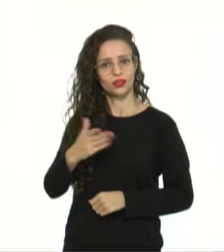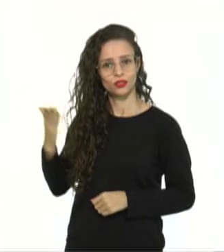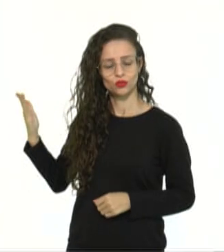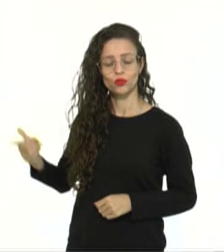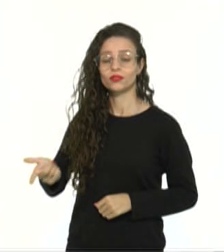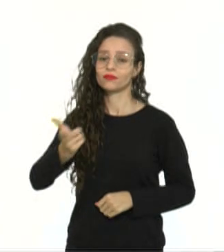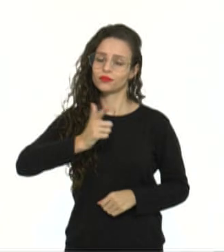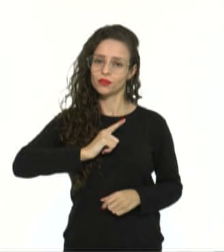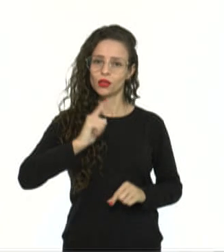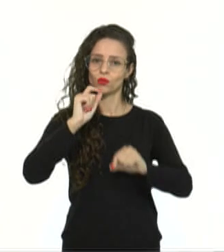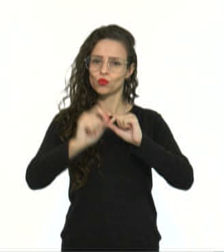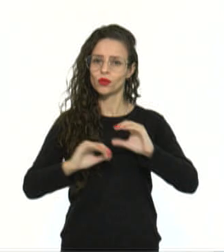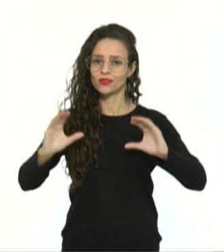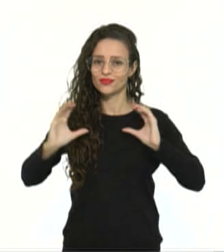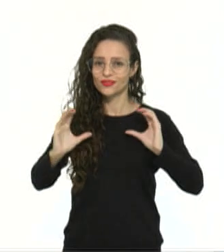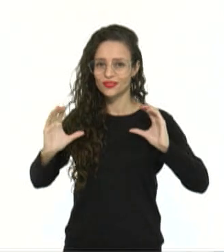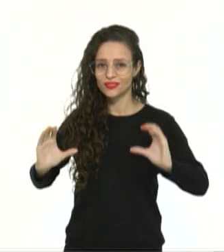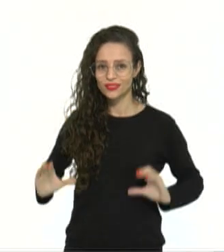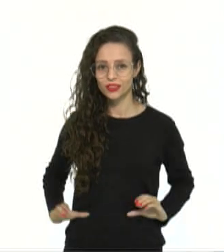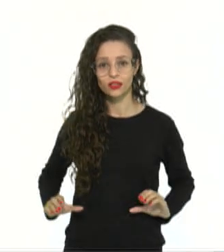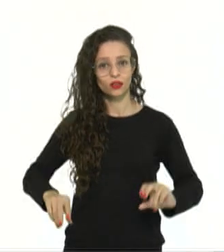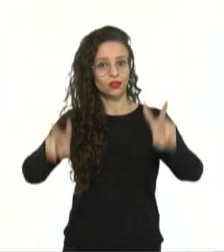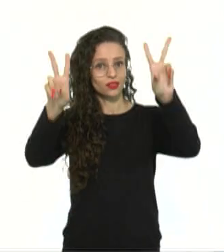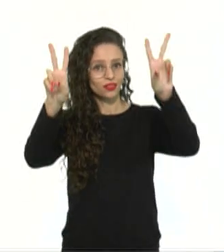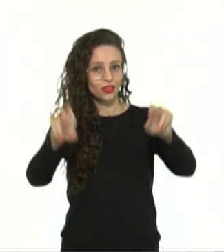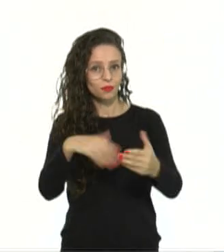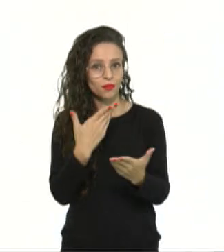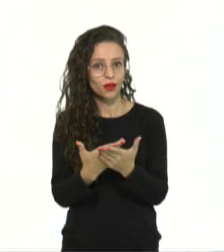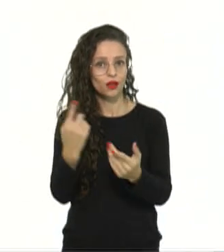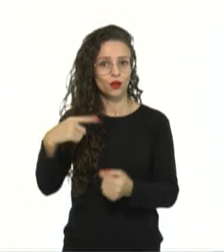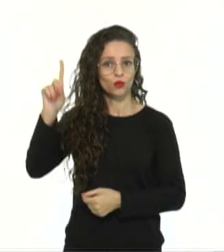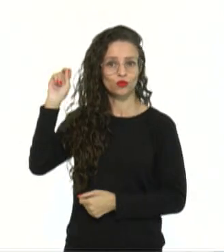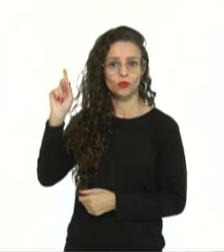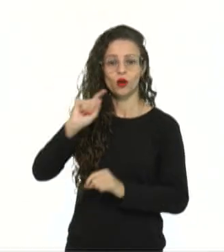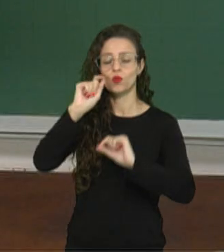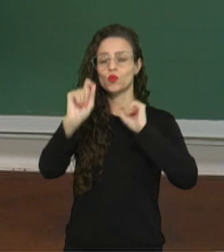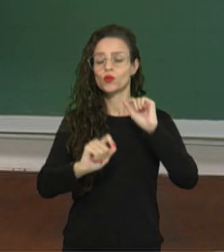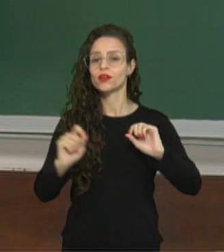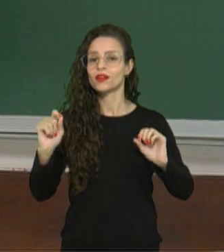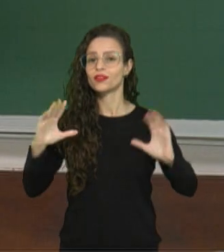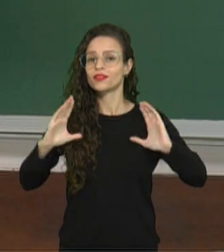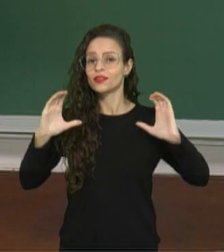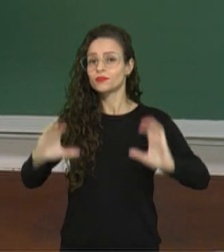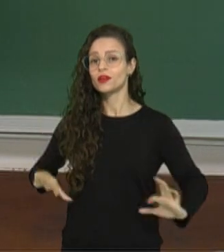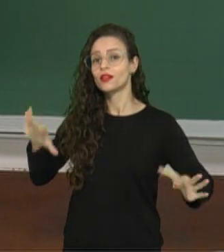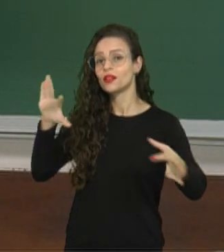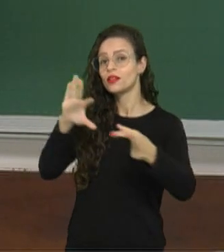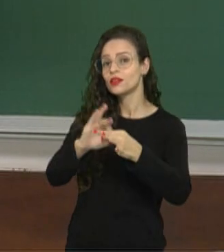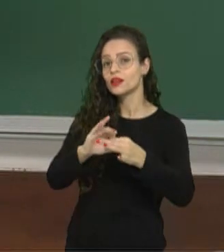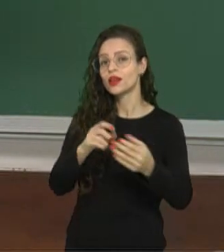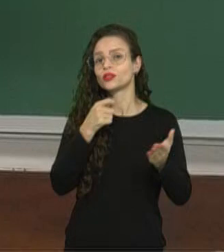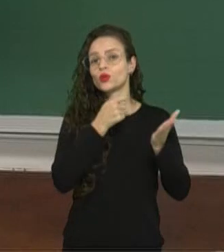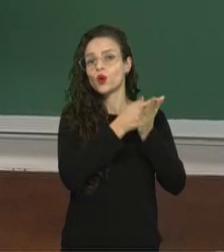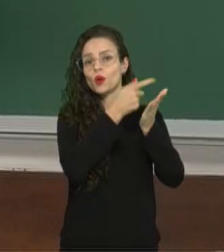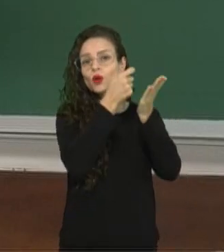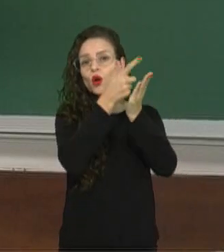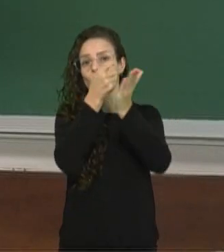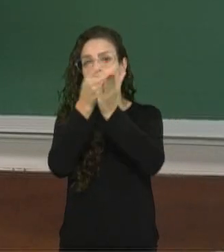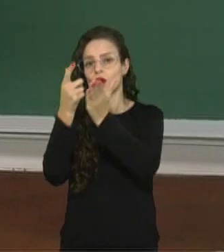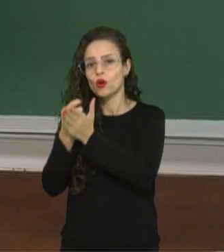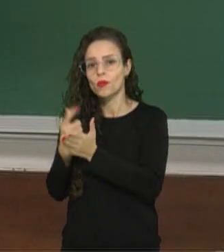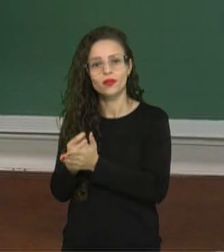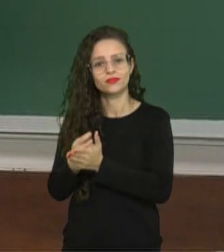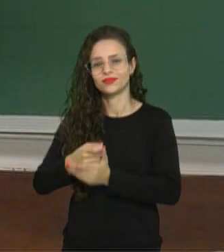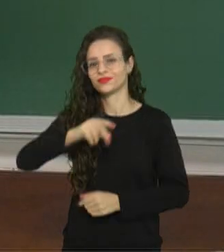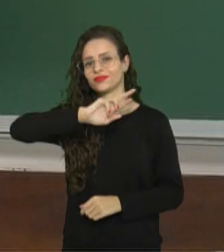uma noção de cidadania, tema das nossas aulas anteriores, que ela vai se ligar diretamente ao consumo ao